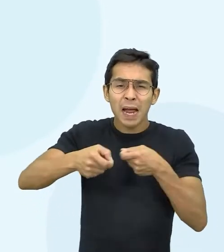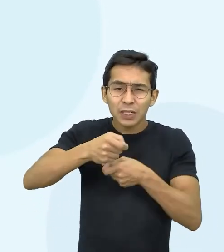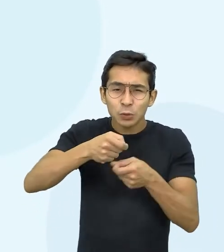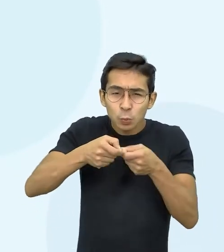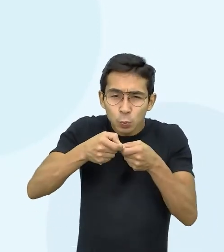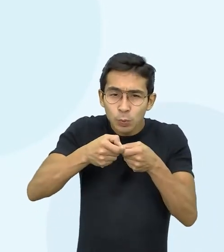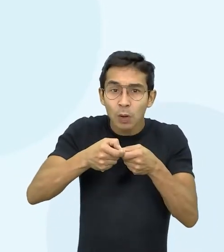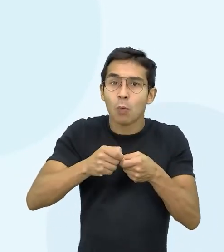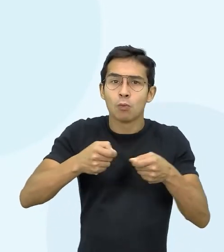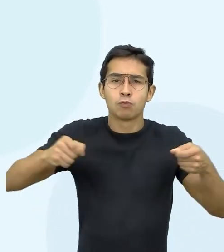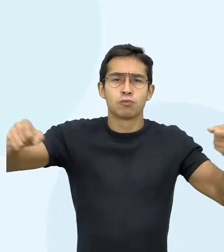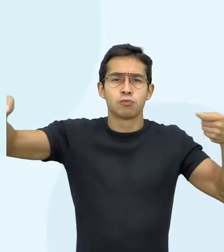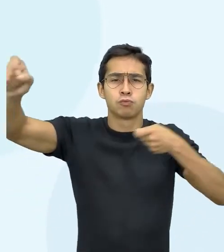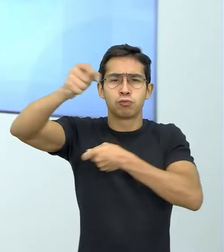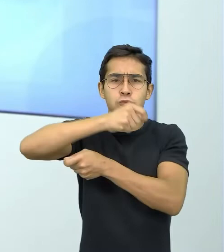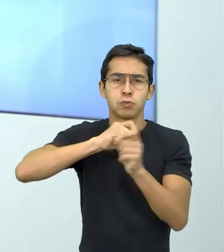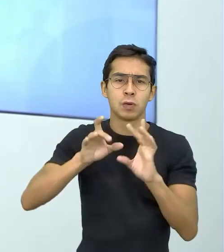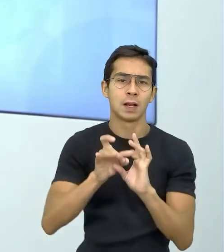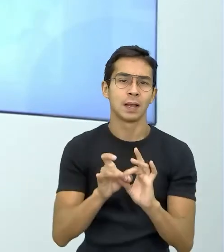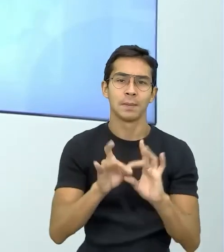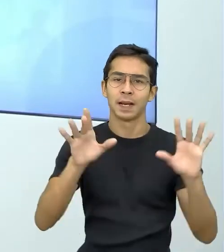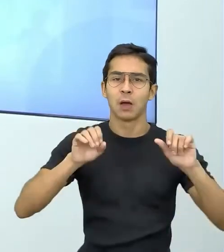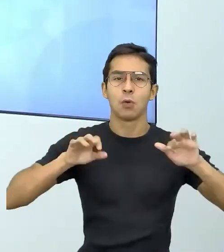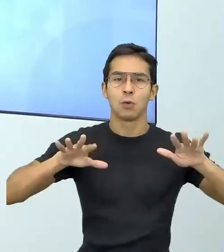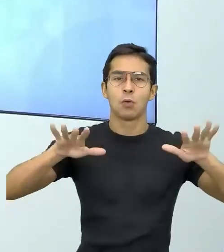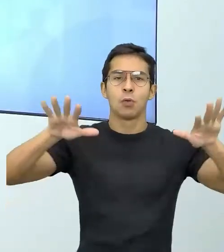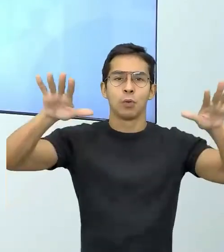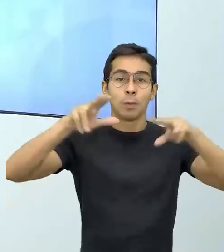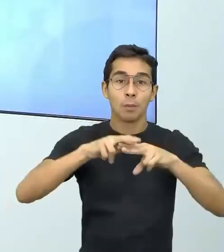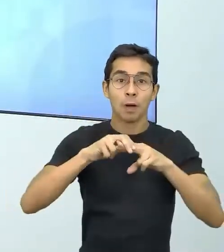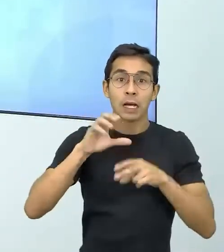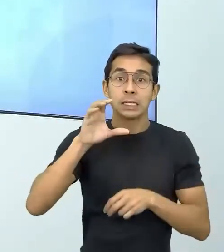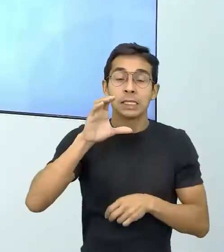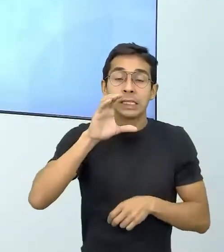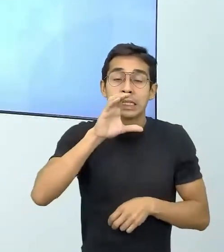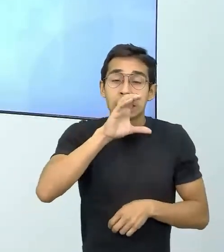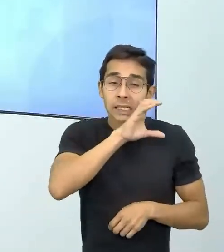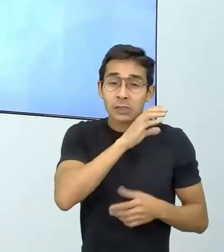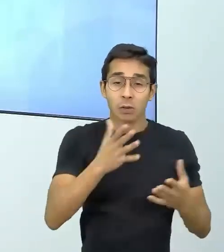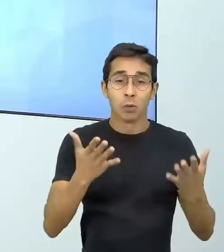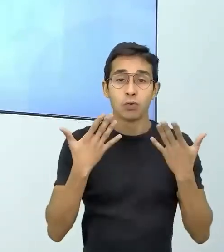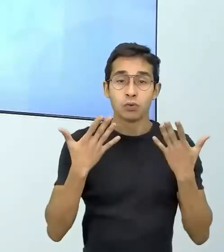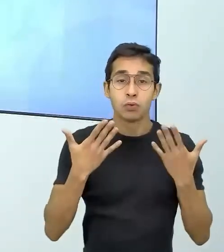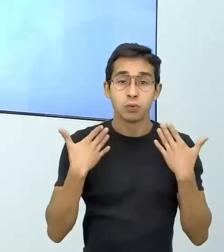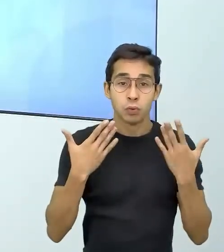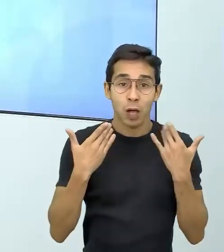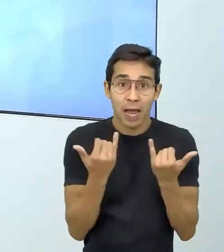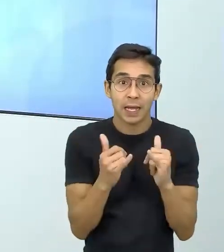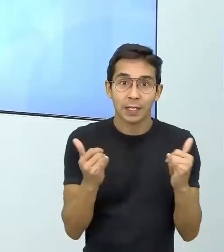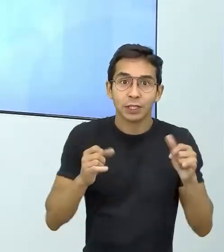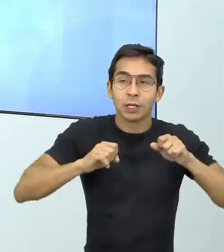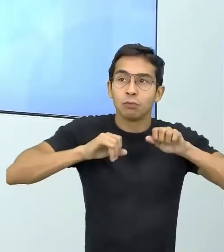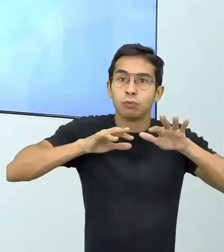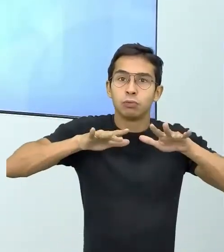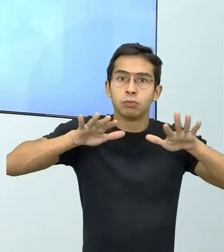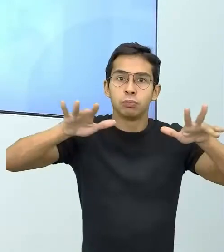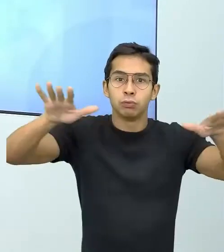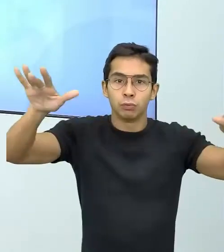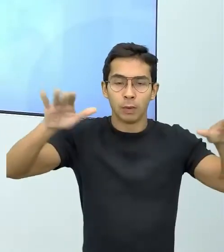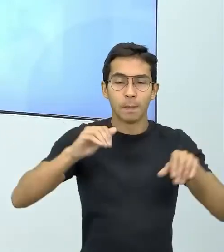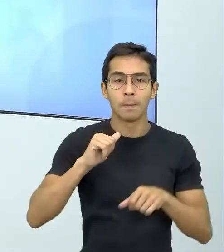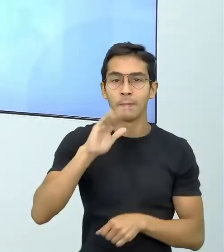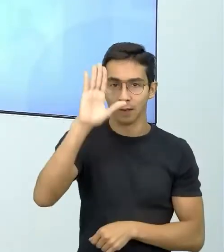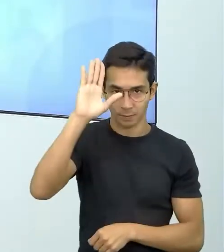espaço, porque o calor provoca o aumento da velocidade, né, o aumento da energia cinética dessas partículas, ou